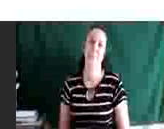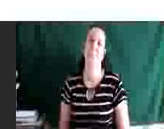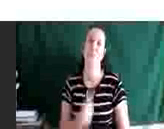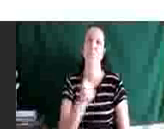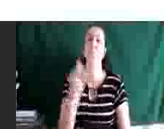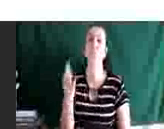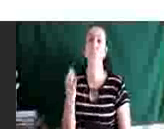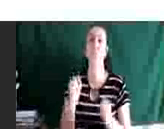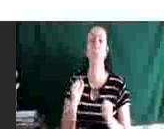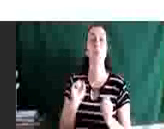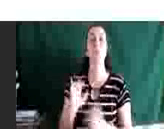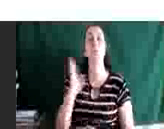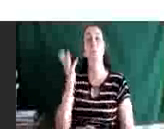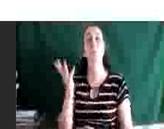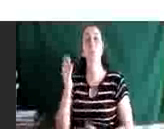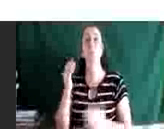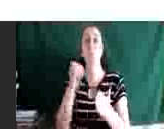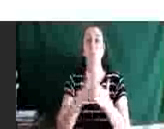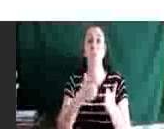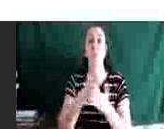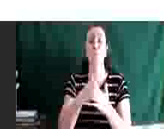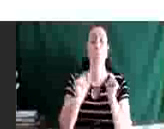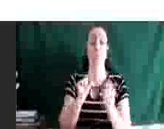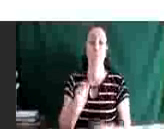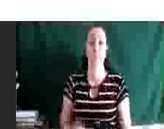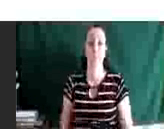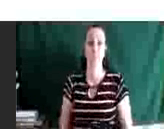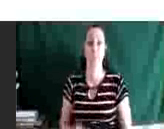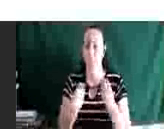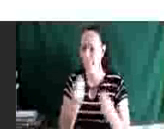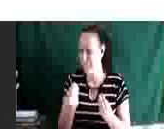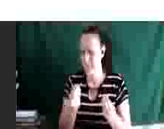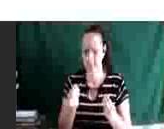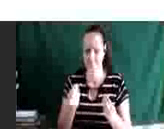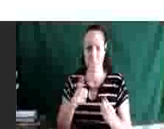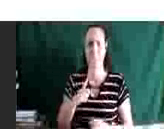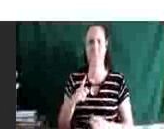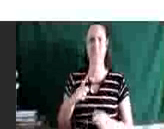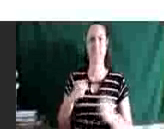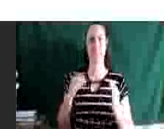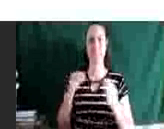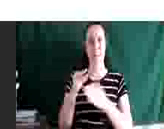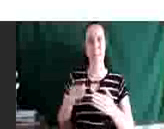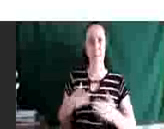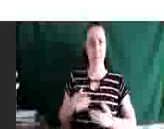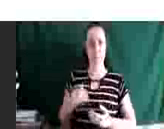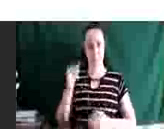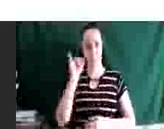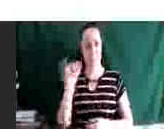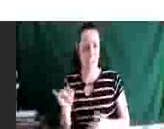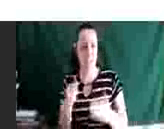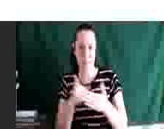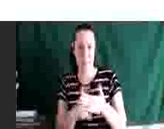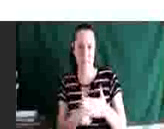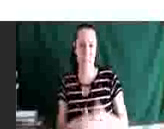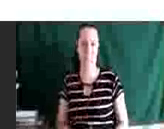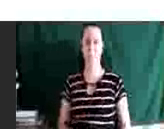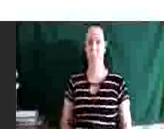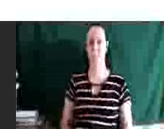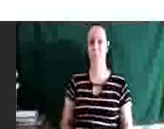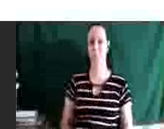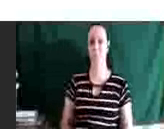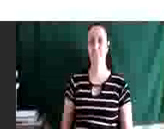aqueles hackers, assim, querem, por diversão, ou cracker, por maldade mesmo, atacar a organização. Então, você tem aqui o planejamento